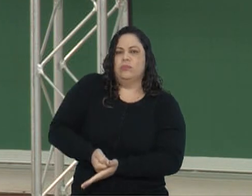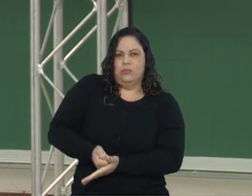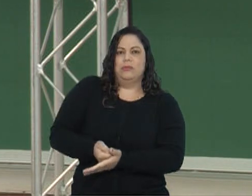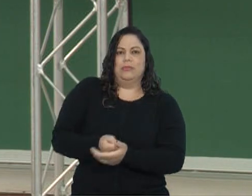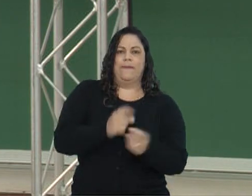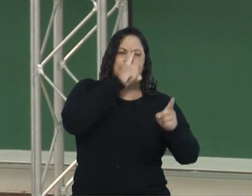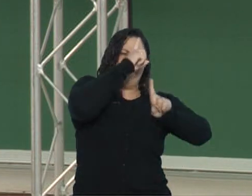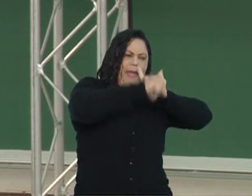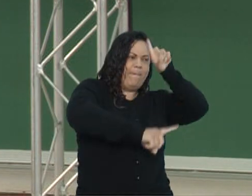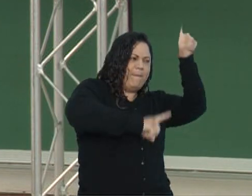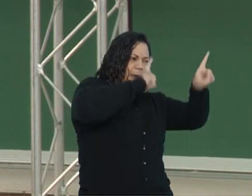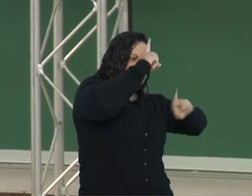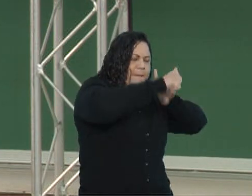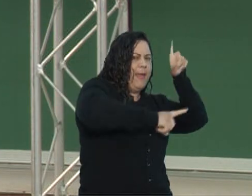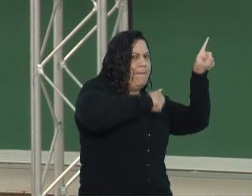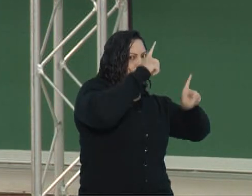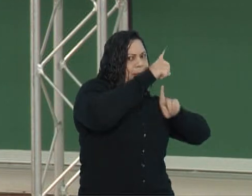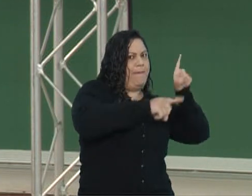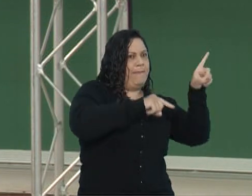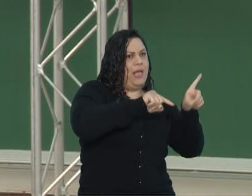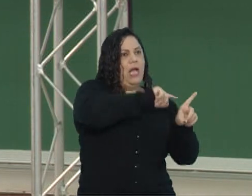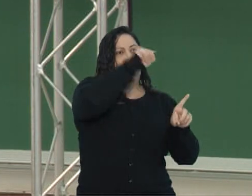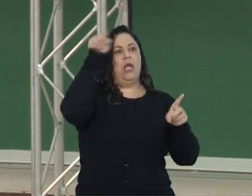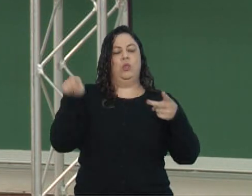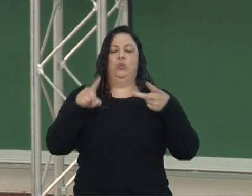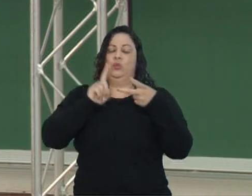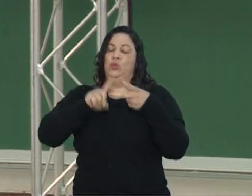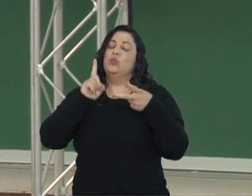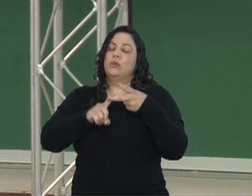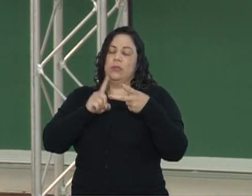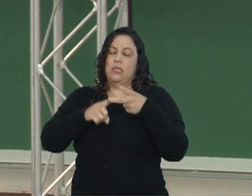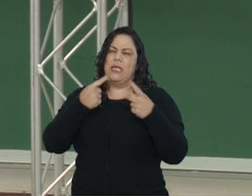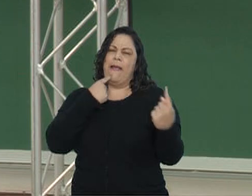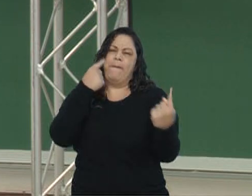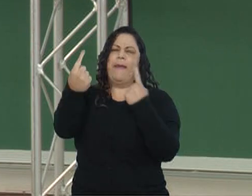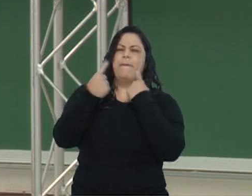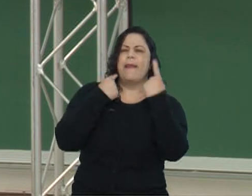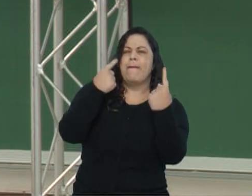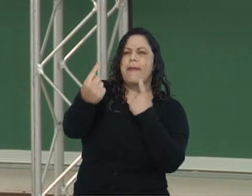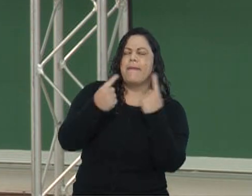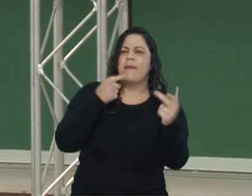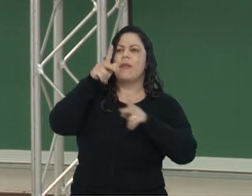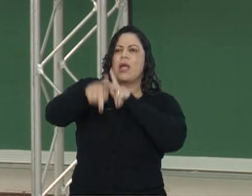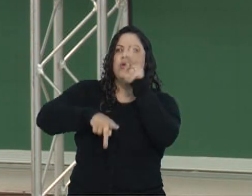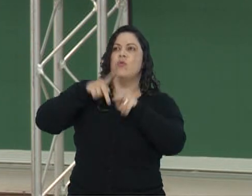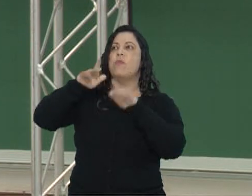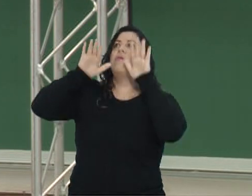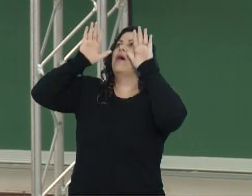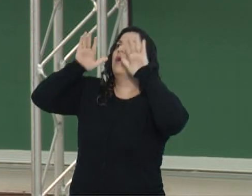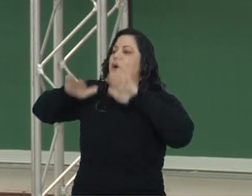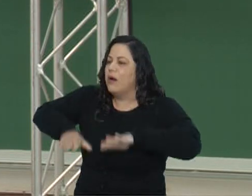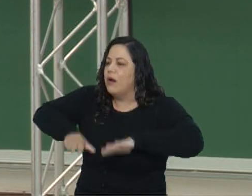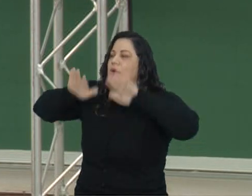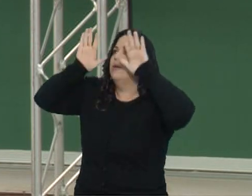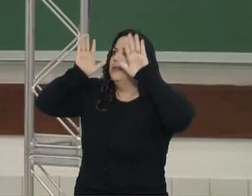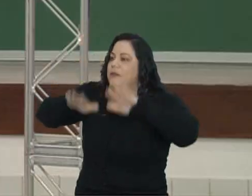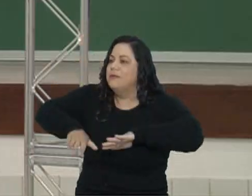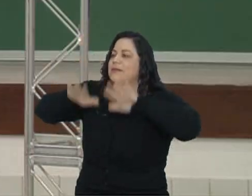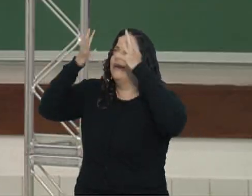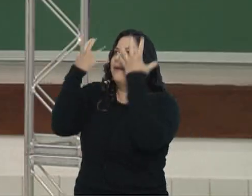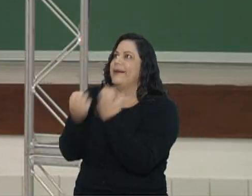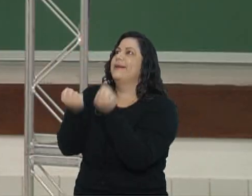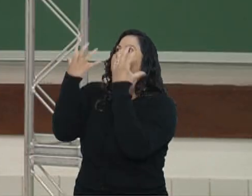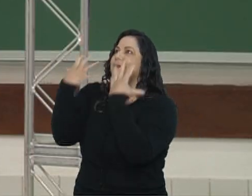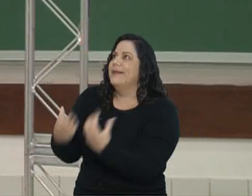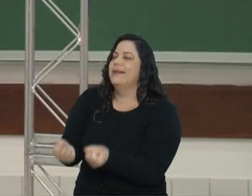um discurso, ainda que fascista, né, e que se compra, a população muitas vezes compra e defende aquele tipo de modelo. Vamos